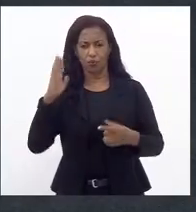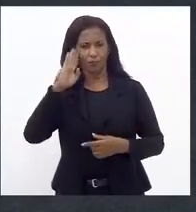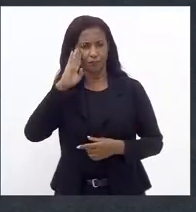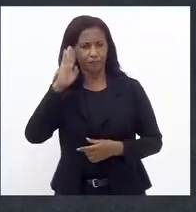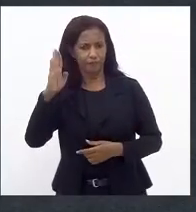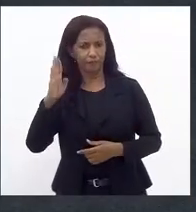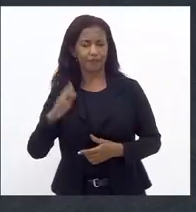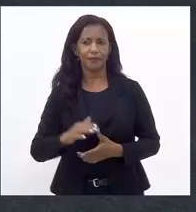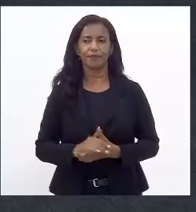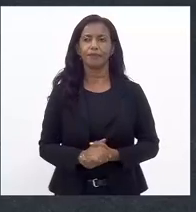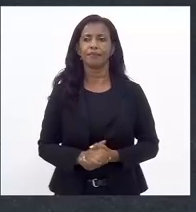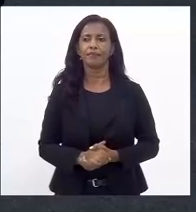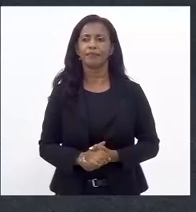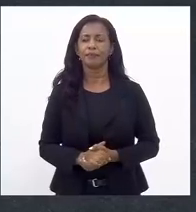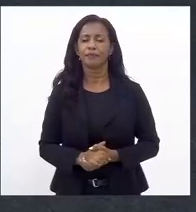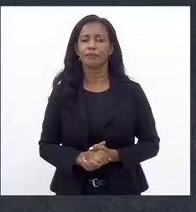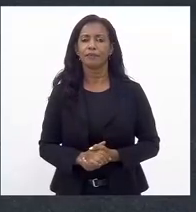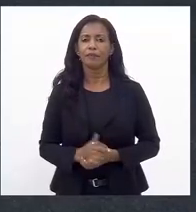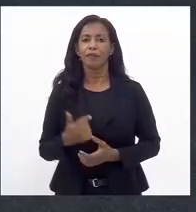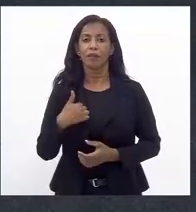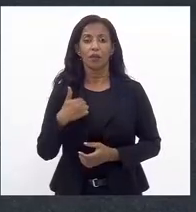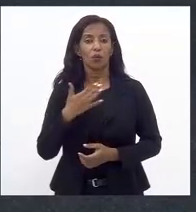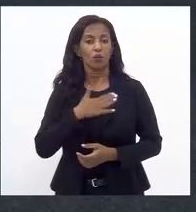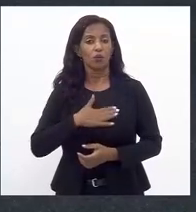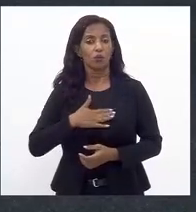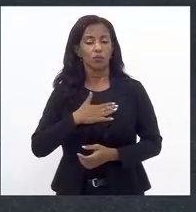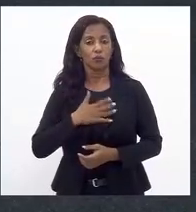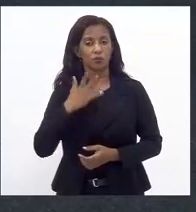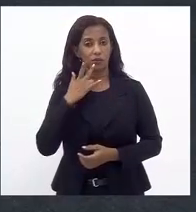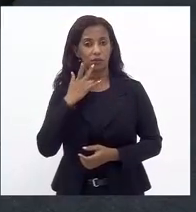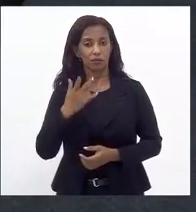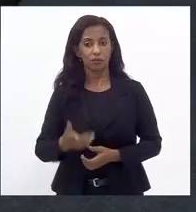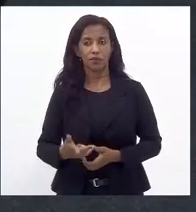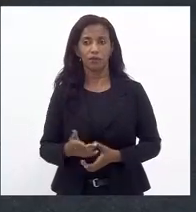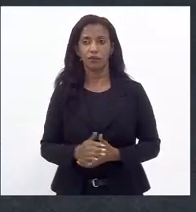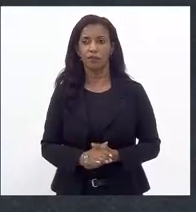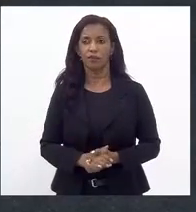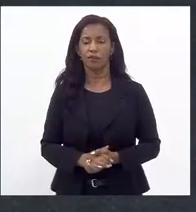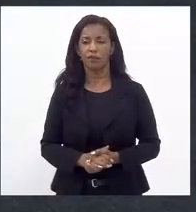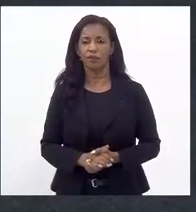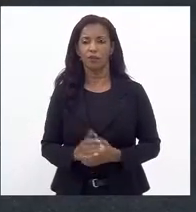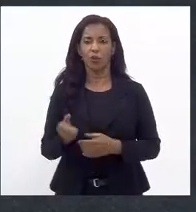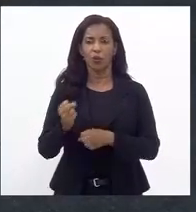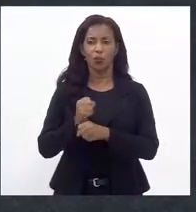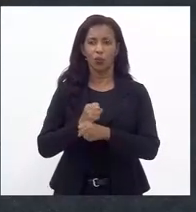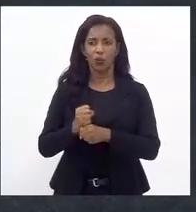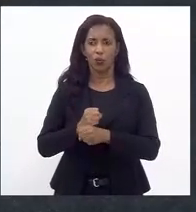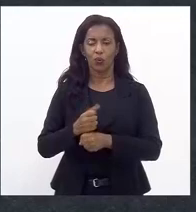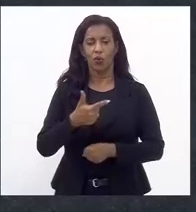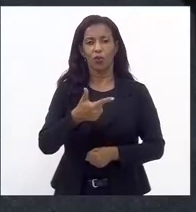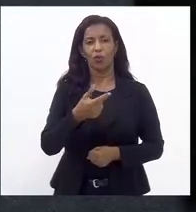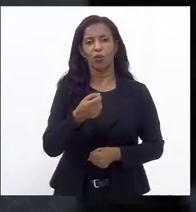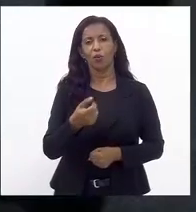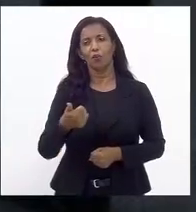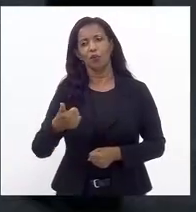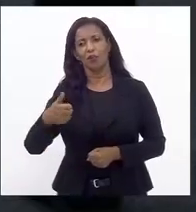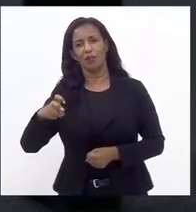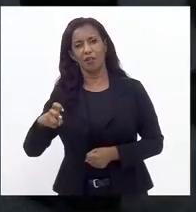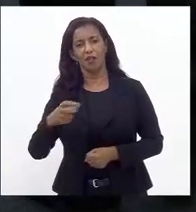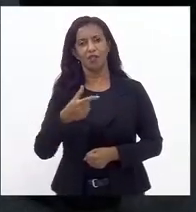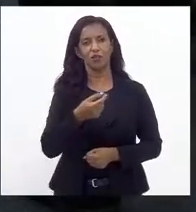fazer Oi eu gostaria de dizer o que nos anos de 2015/2016